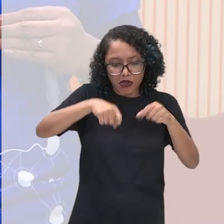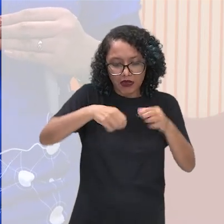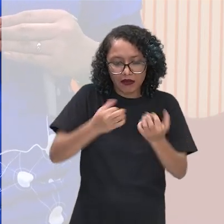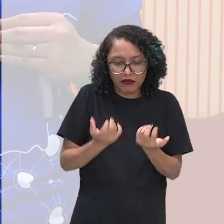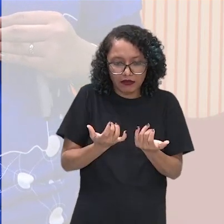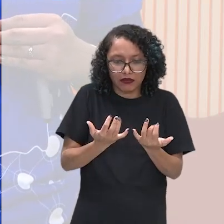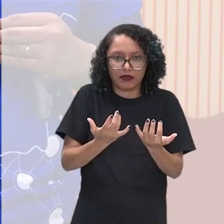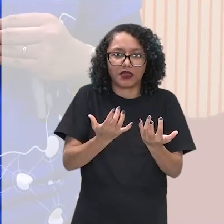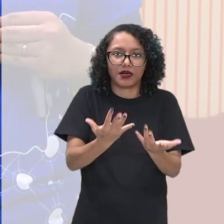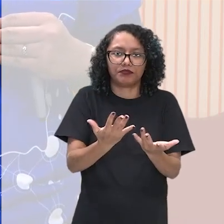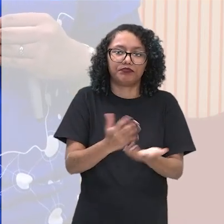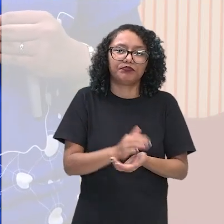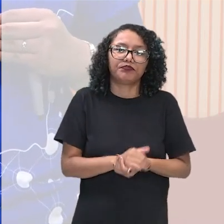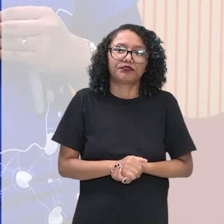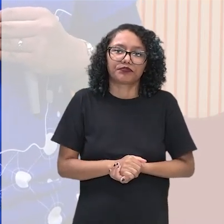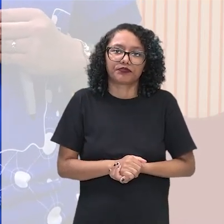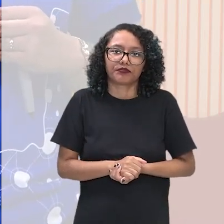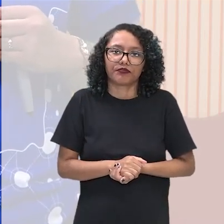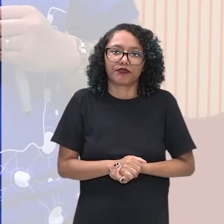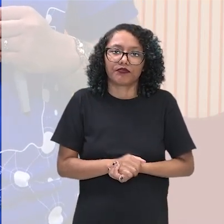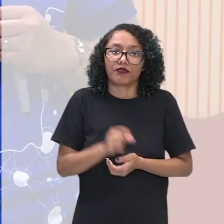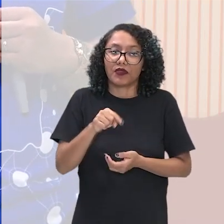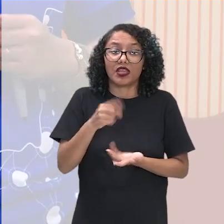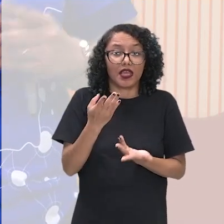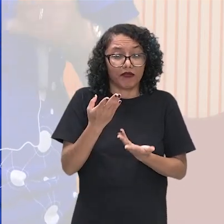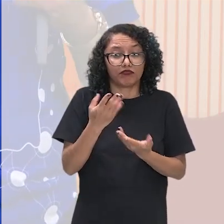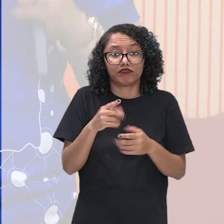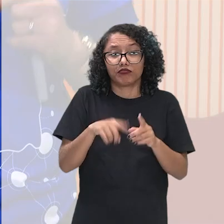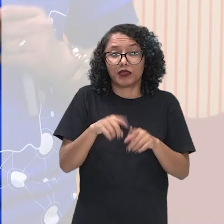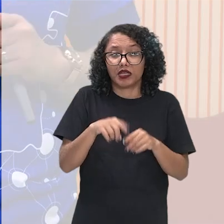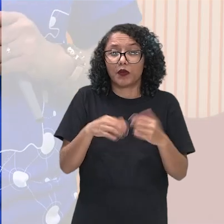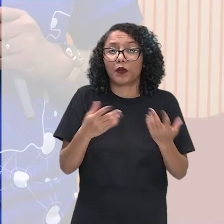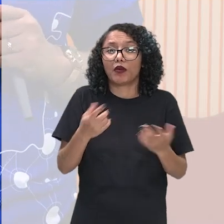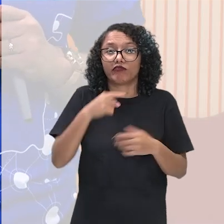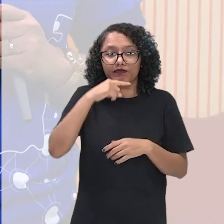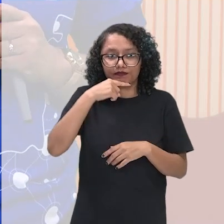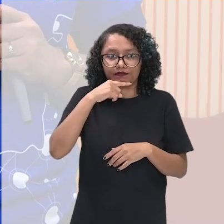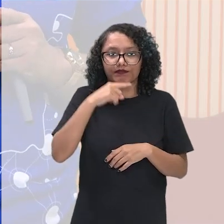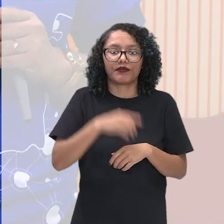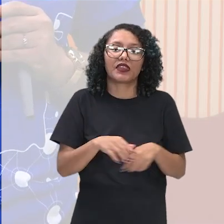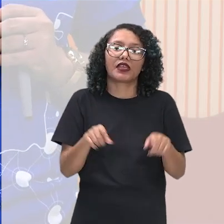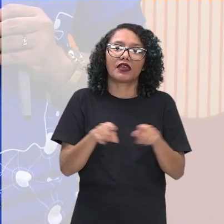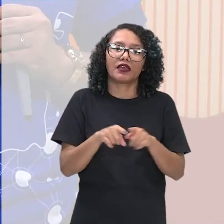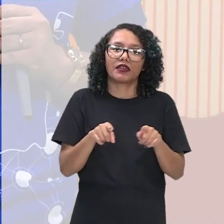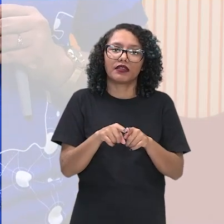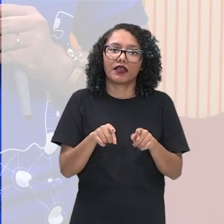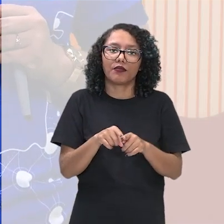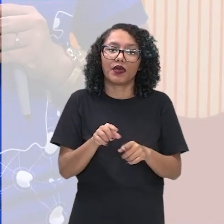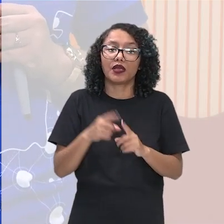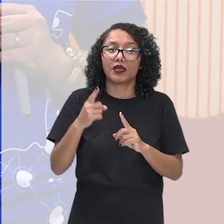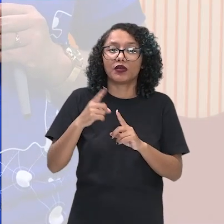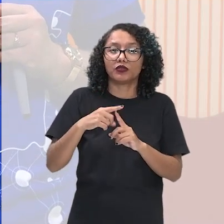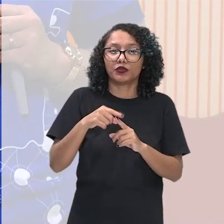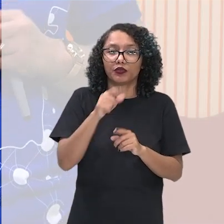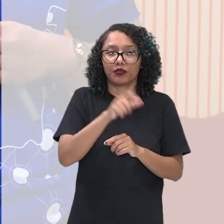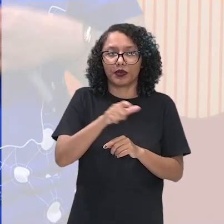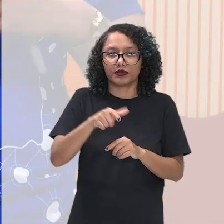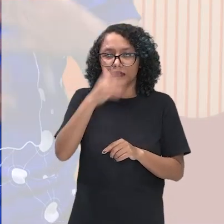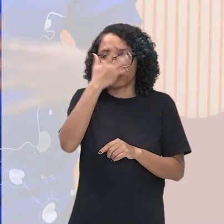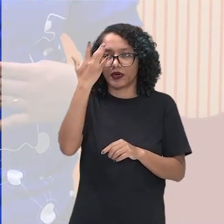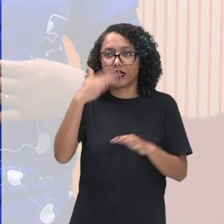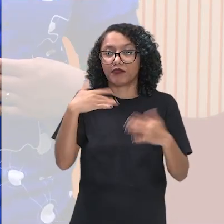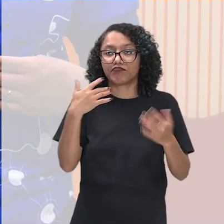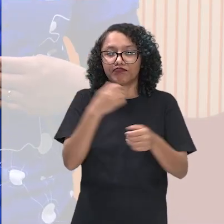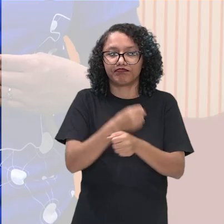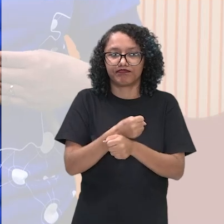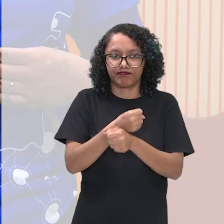aqui especificamente é a cana-de-açúcar. E ainda a mão de obra escravizada. Qual